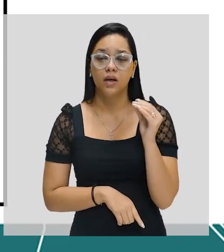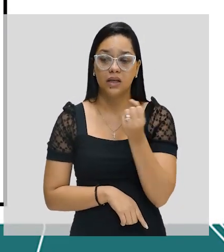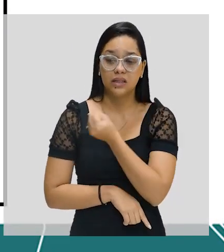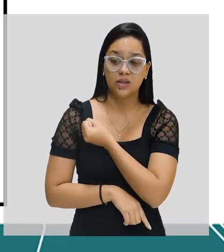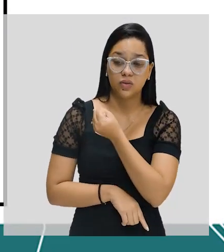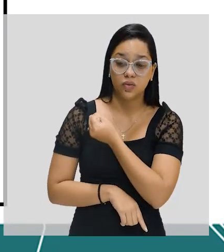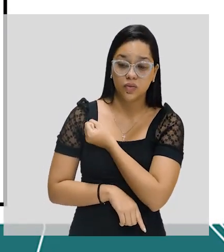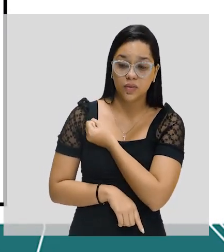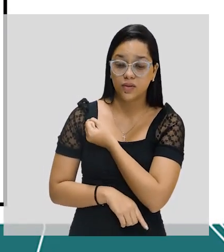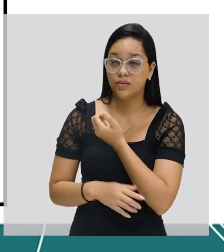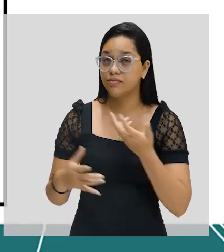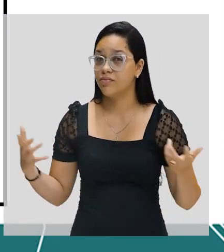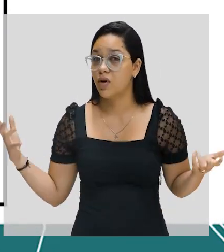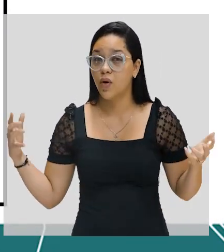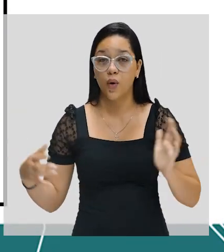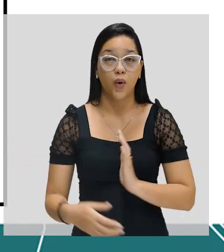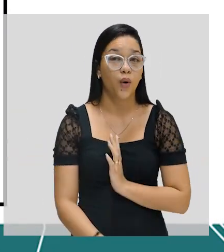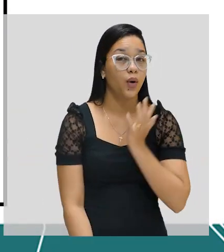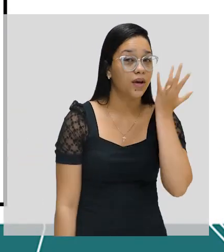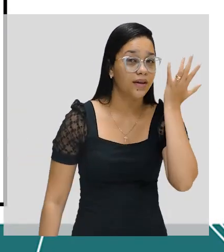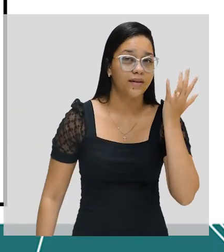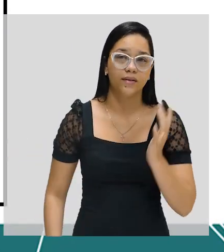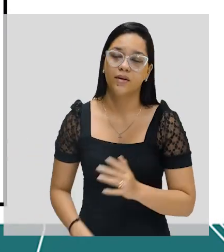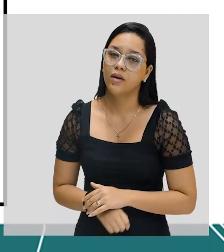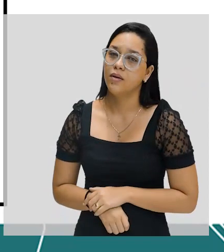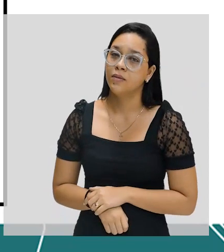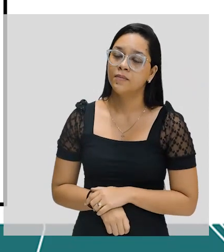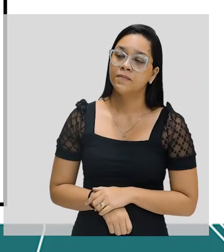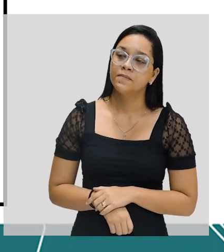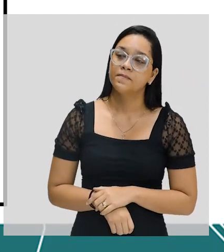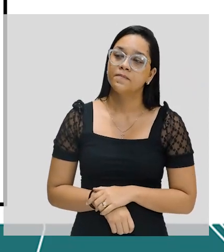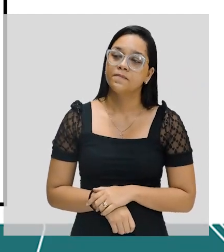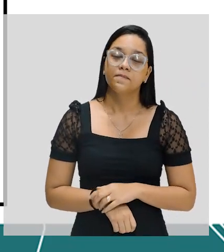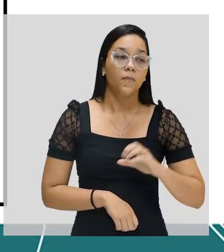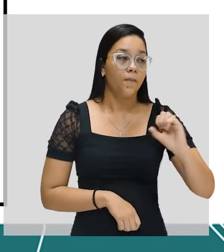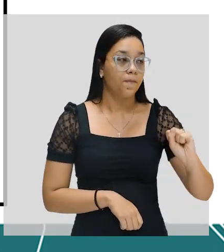pior, é alarmante, é pior ainda. Tá aqui, ó,